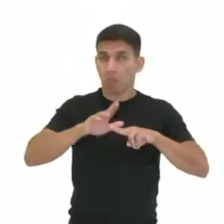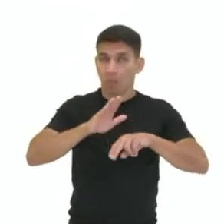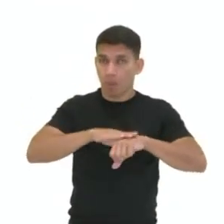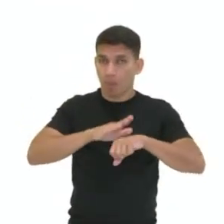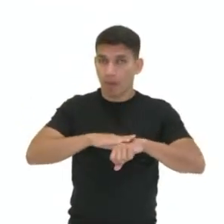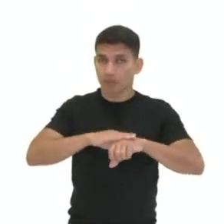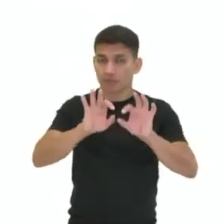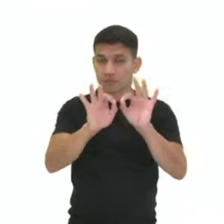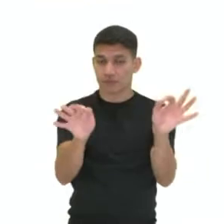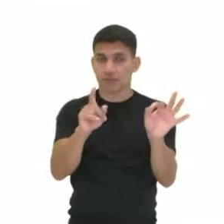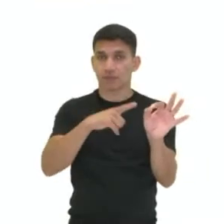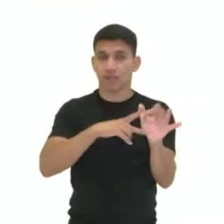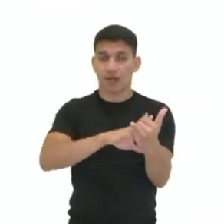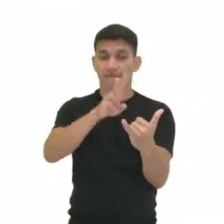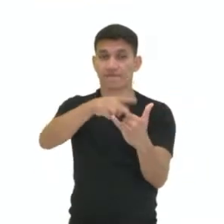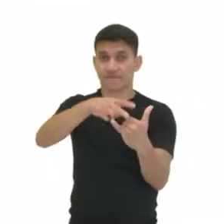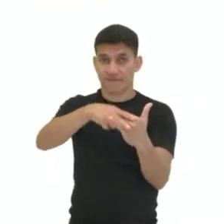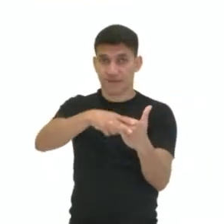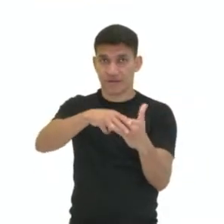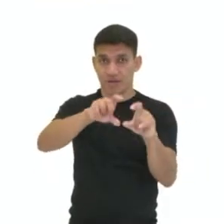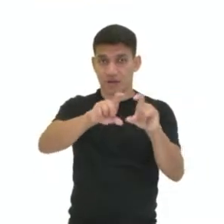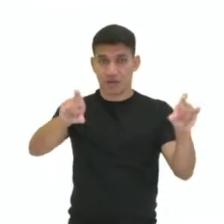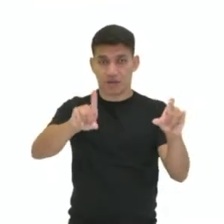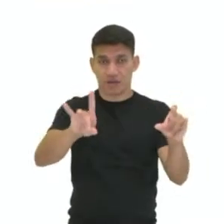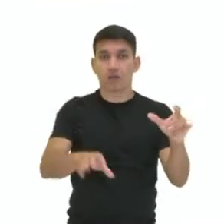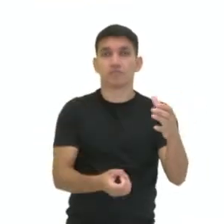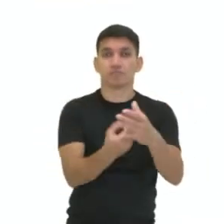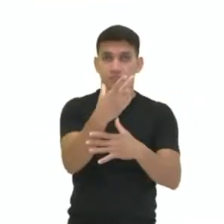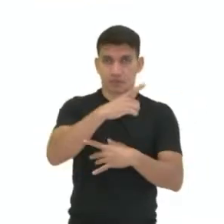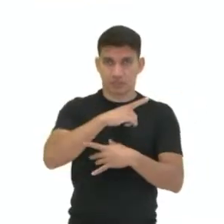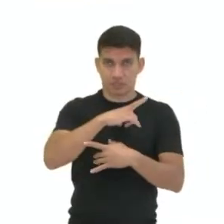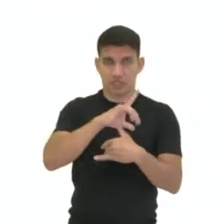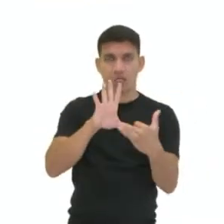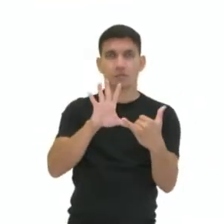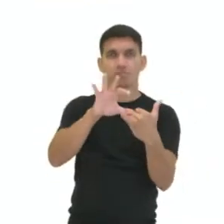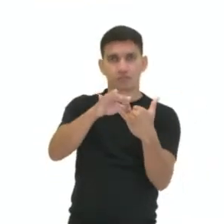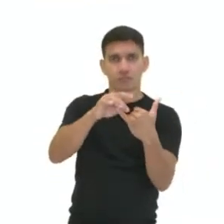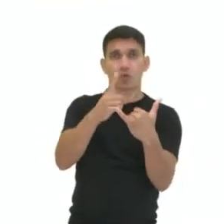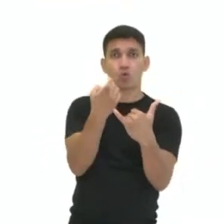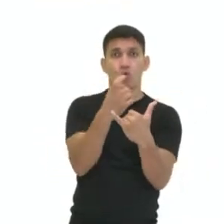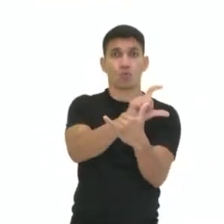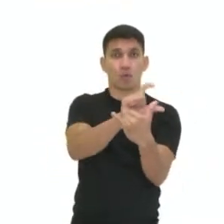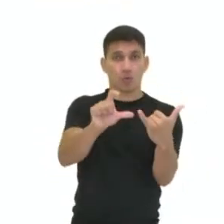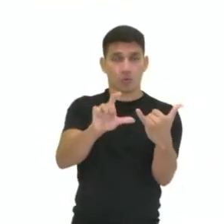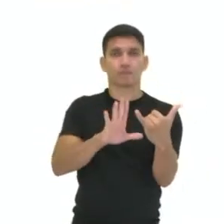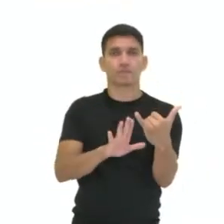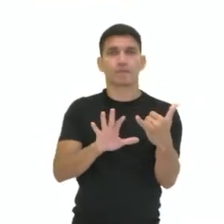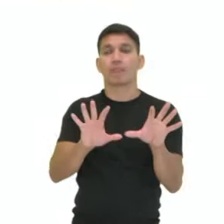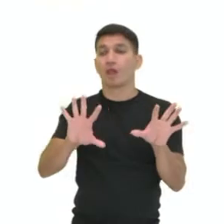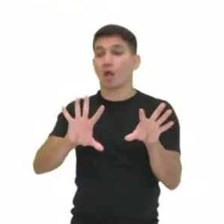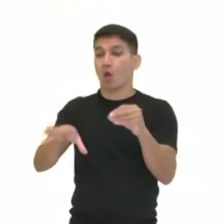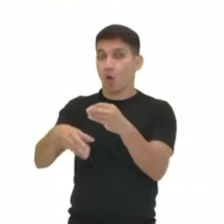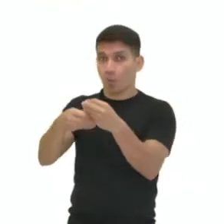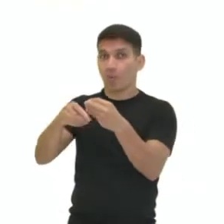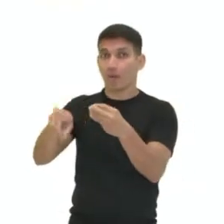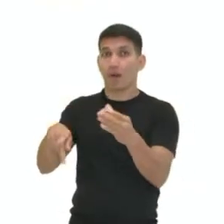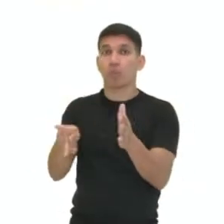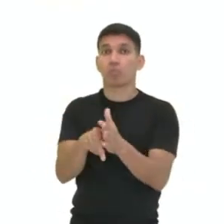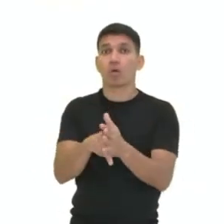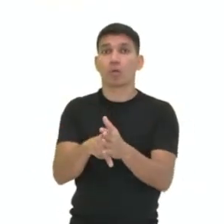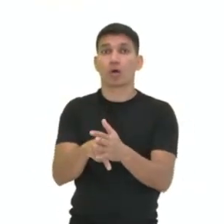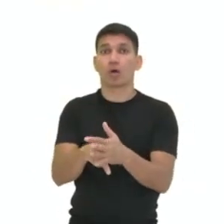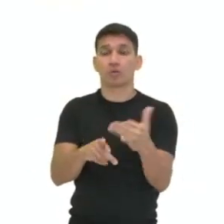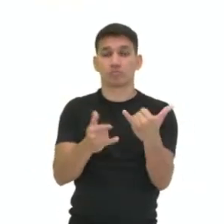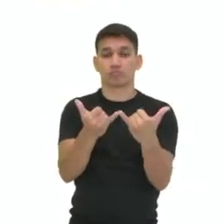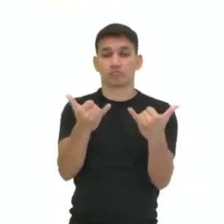frase verbal constituída por apenas uma oração. Um período composto é uma frase verbal com